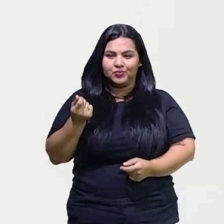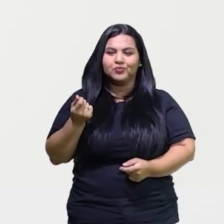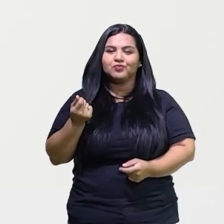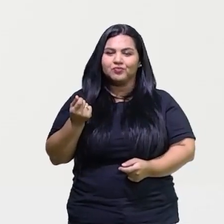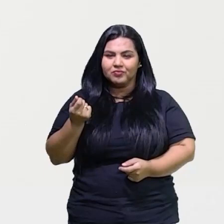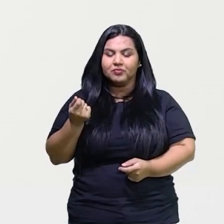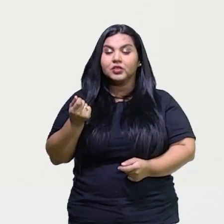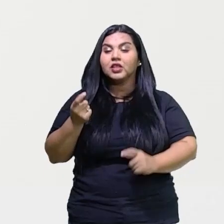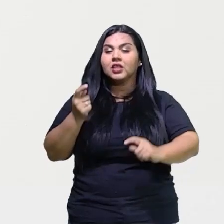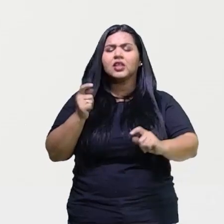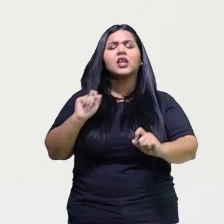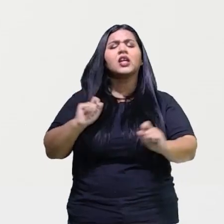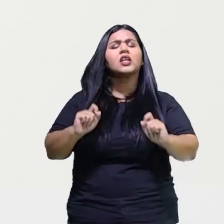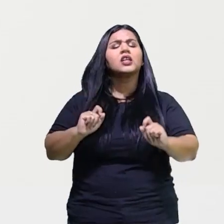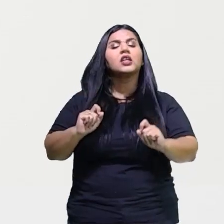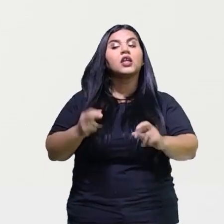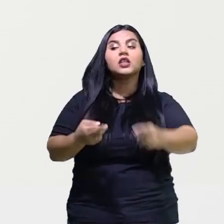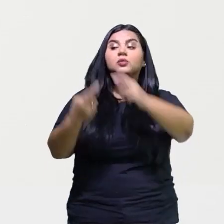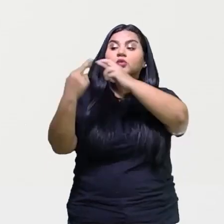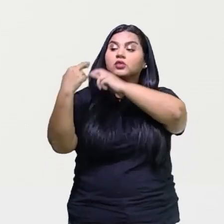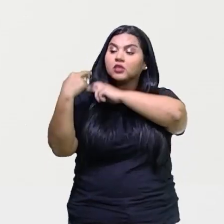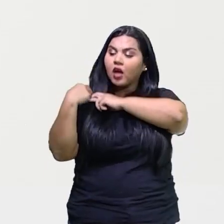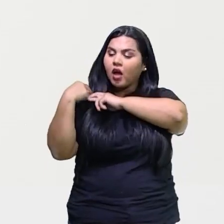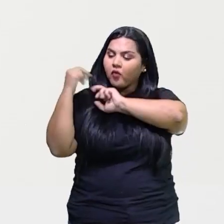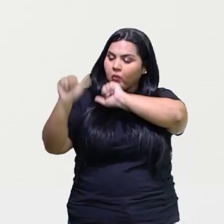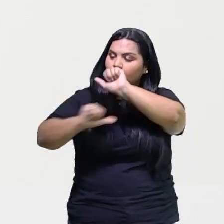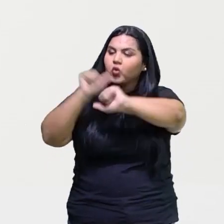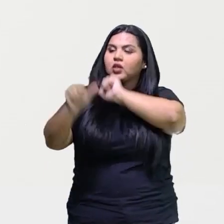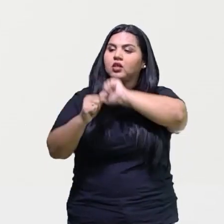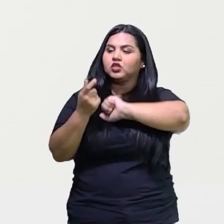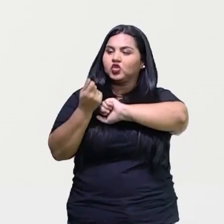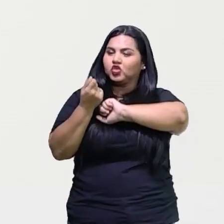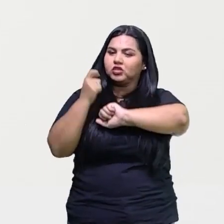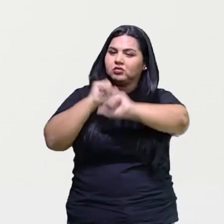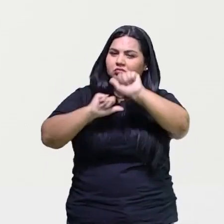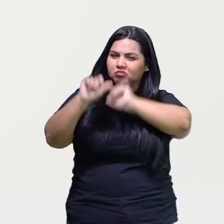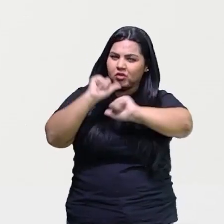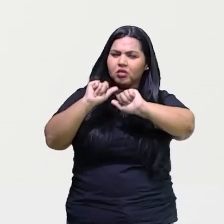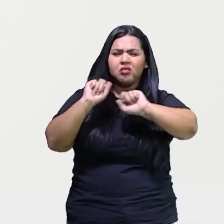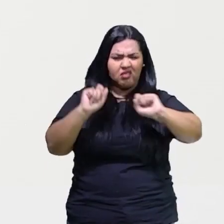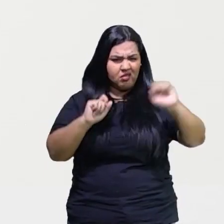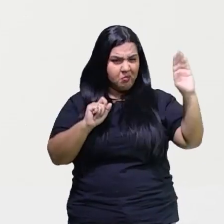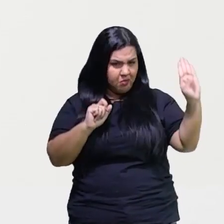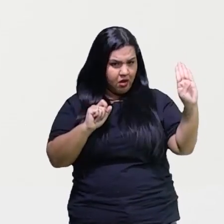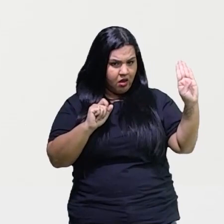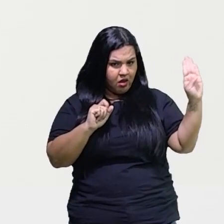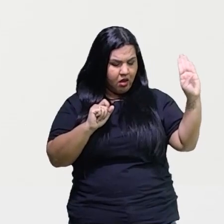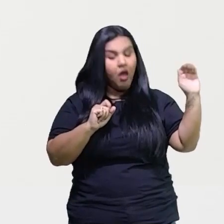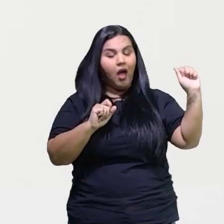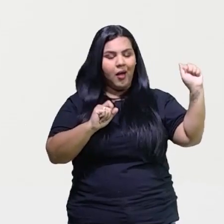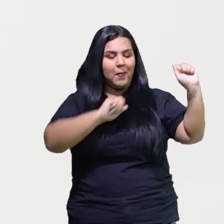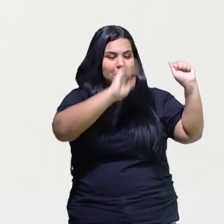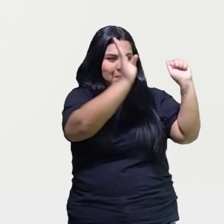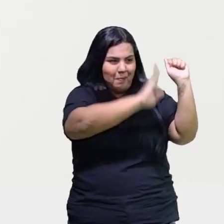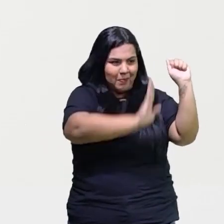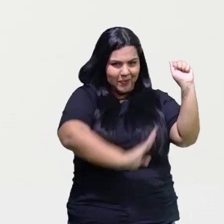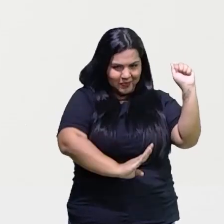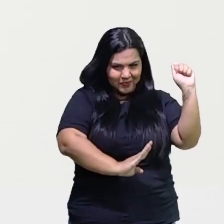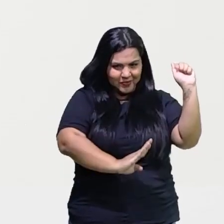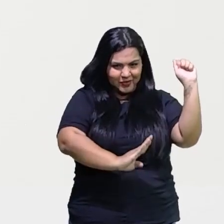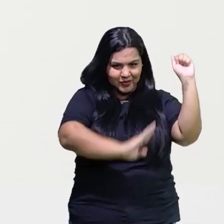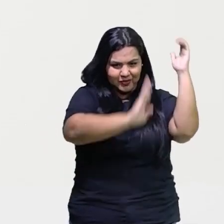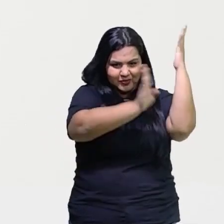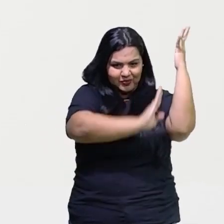Então, aqui no Amazonas, o que foi responsável pela mudança econômica foi o pau-brasil? Não. Nós comentamos aqui que não